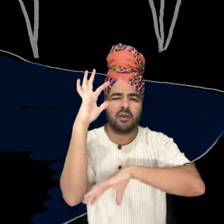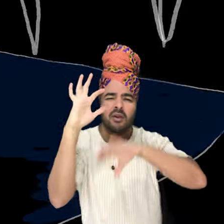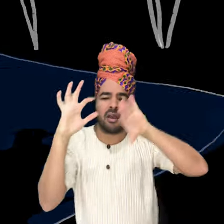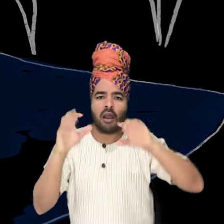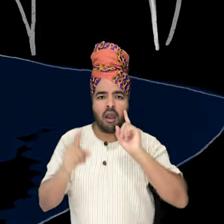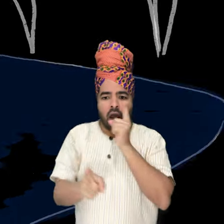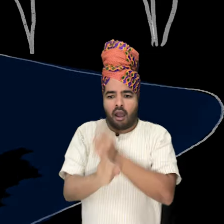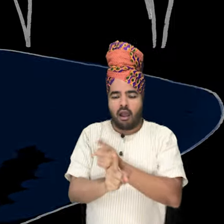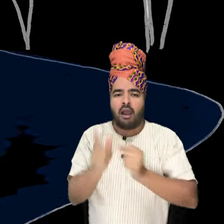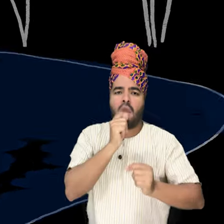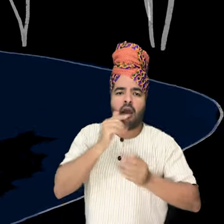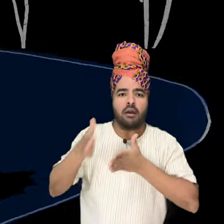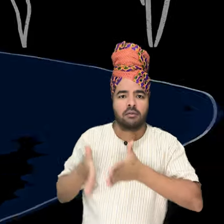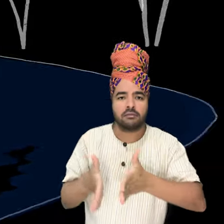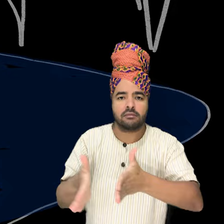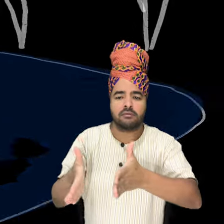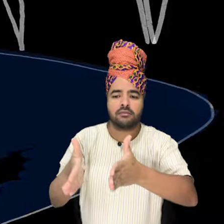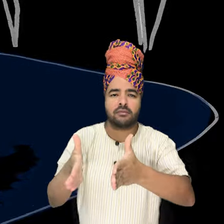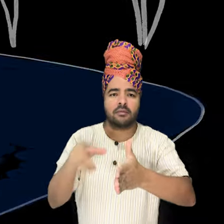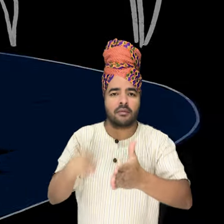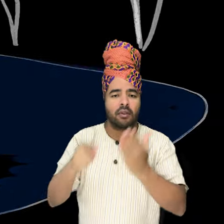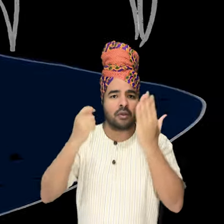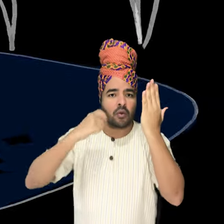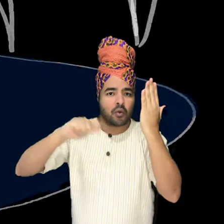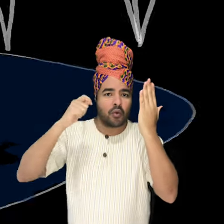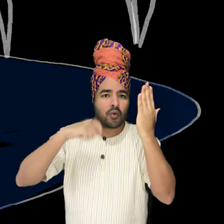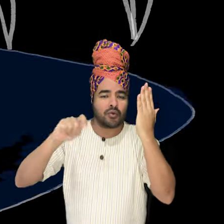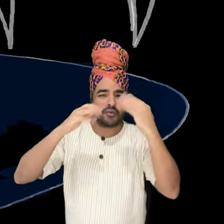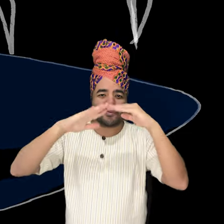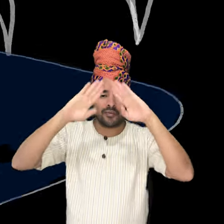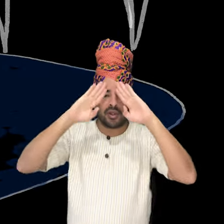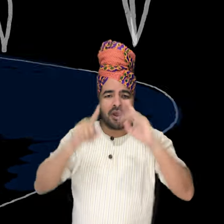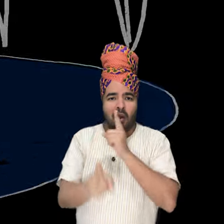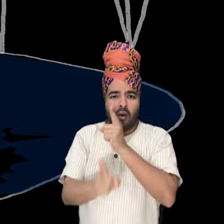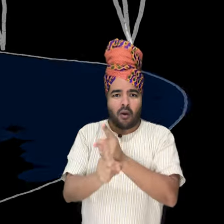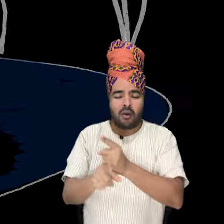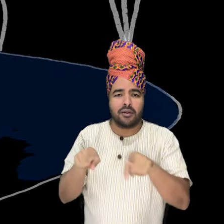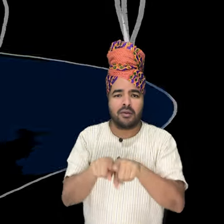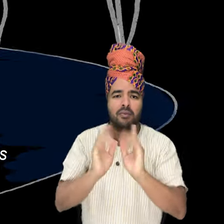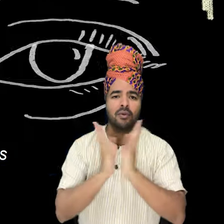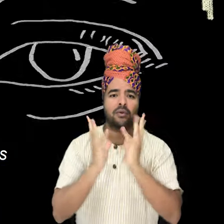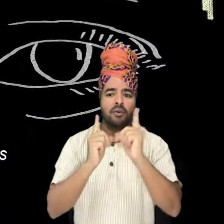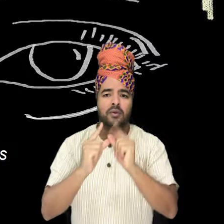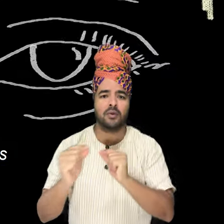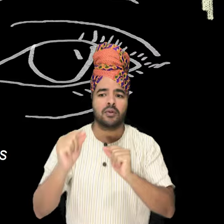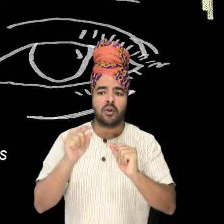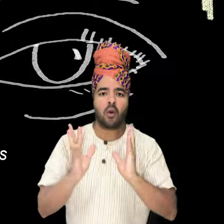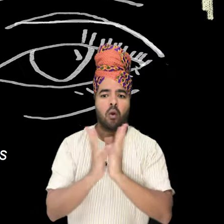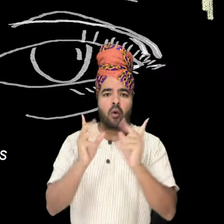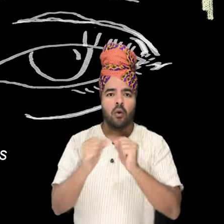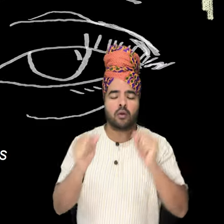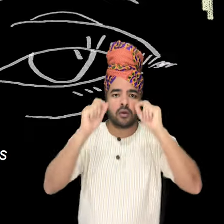encontra a água das corredeiras rio azul e árvore e Oxum Oi Neli encontra o sangue olhos ficam